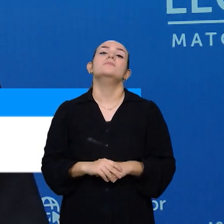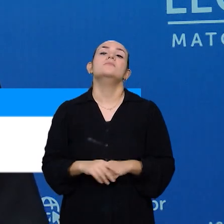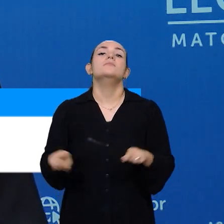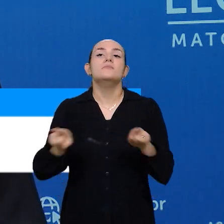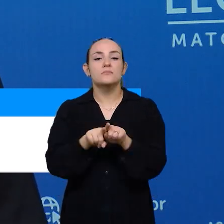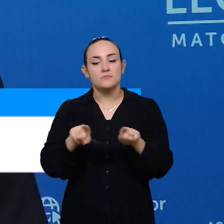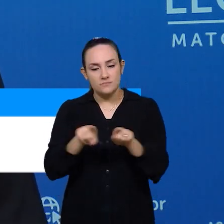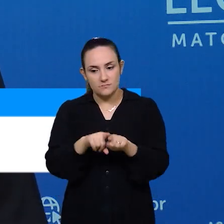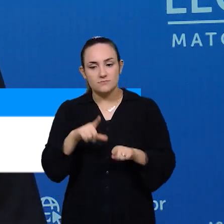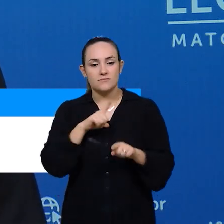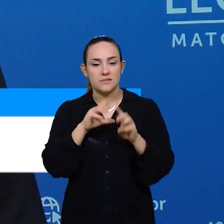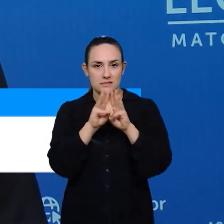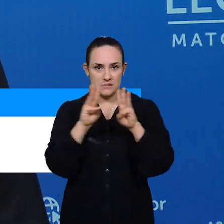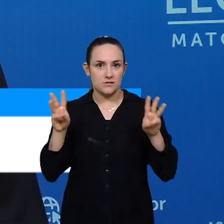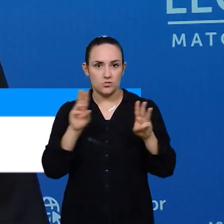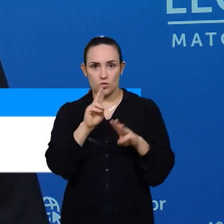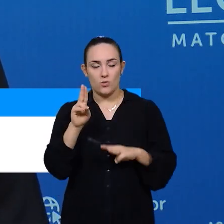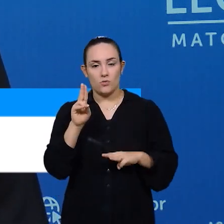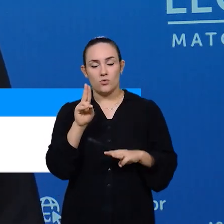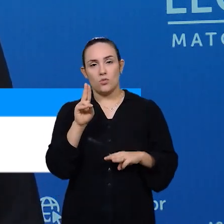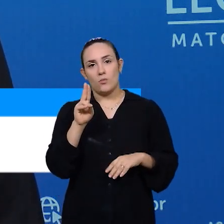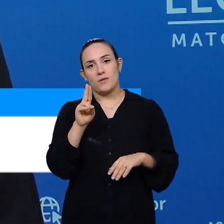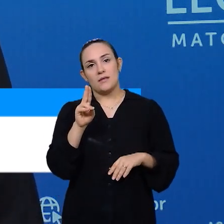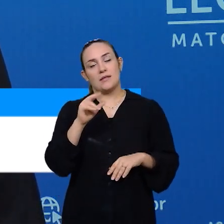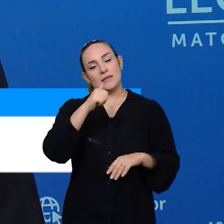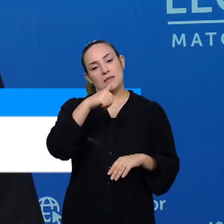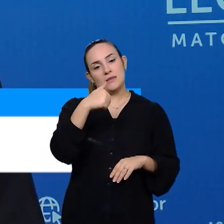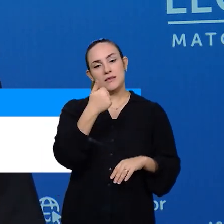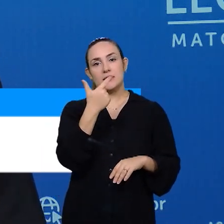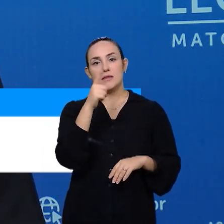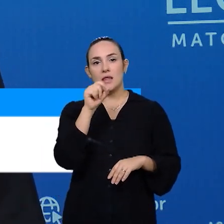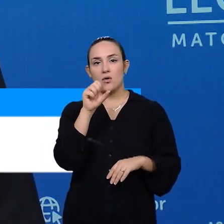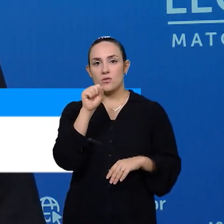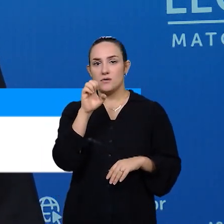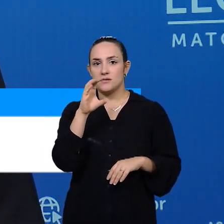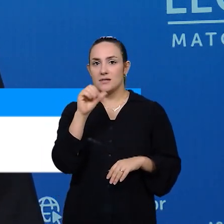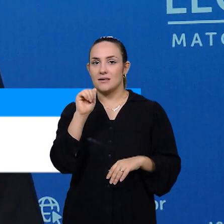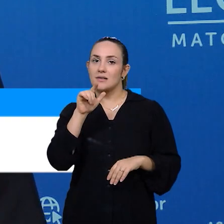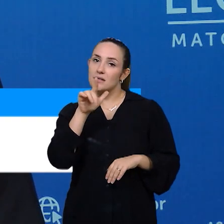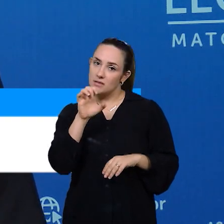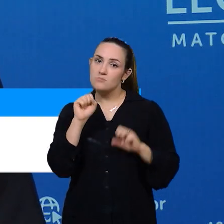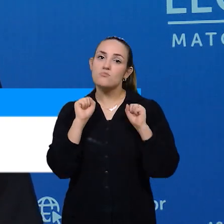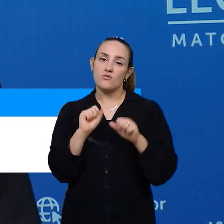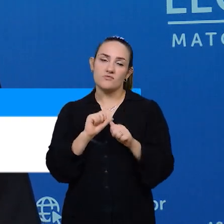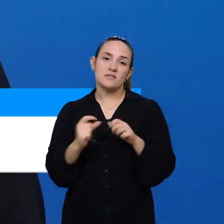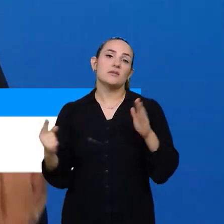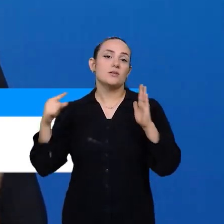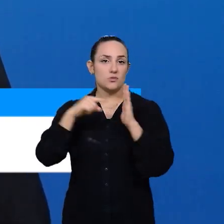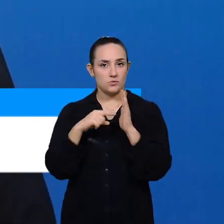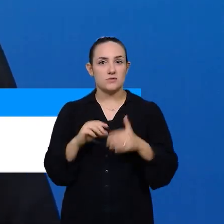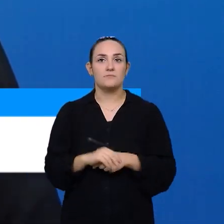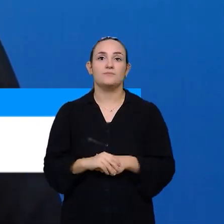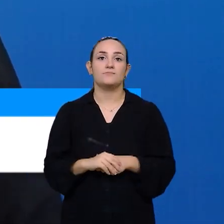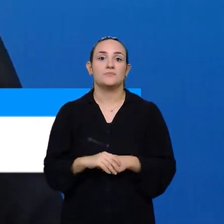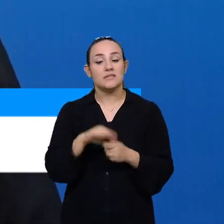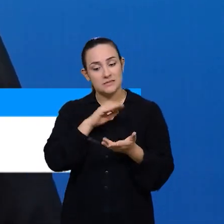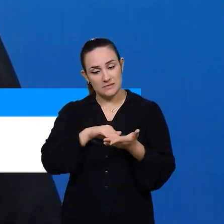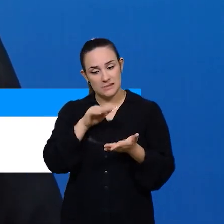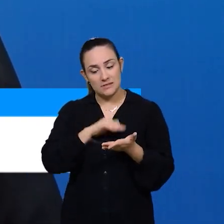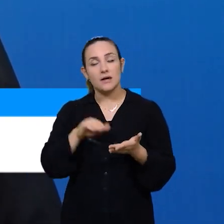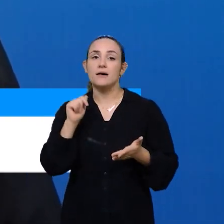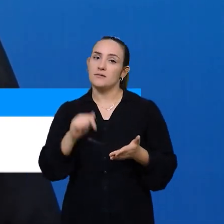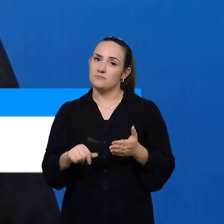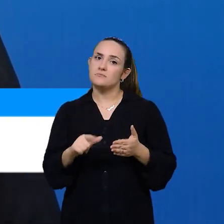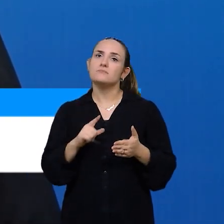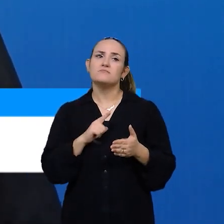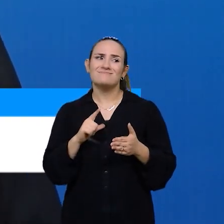também através do nosso site Não Se Cale, onde as mulheres podem entrar e fazer a denúncia. E nós sabemos que a subsecretaria,